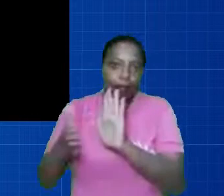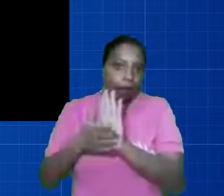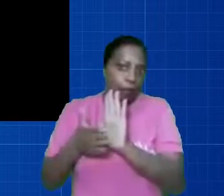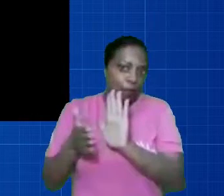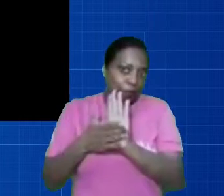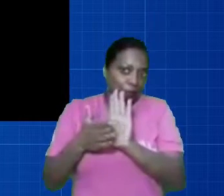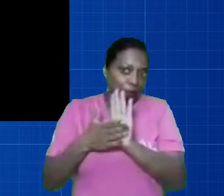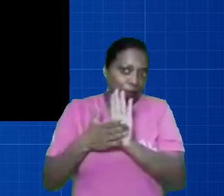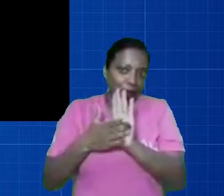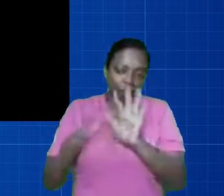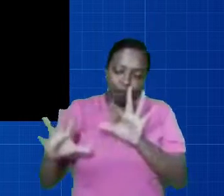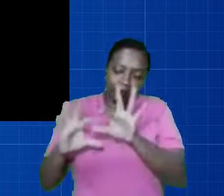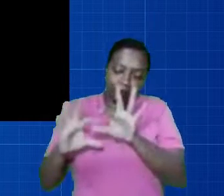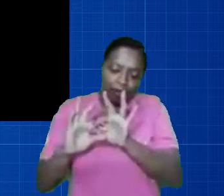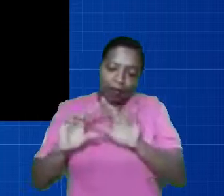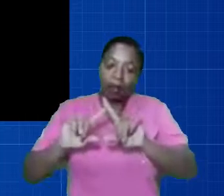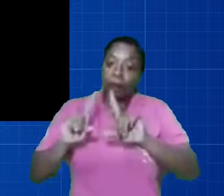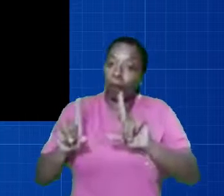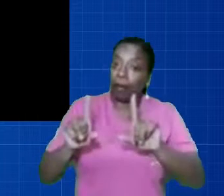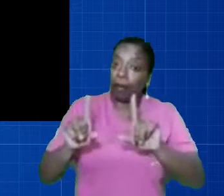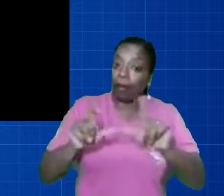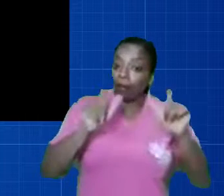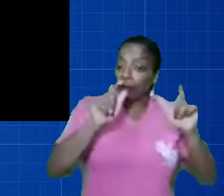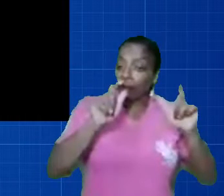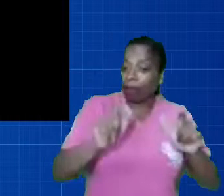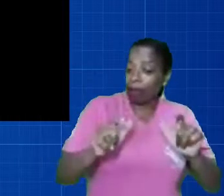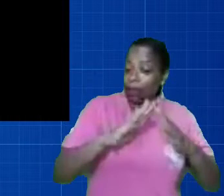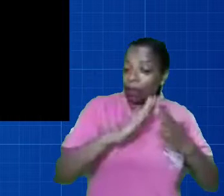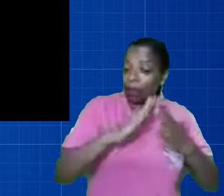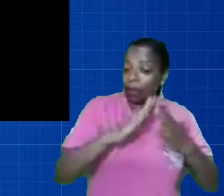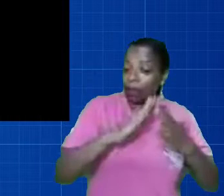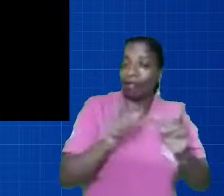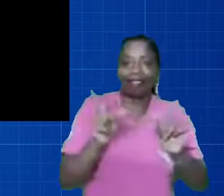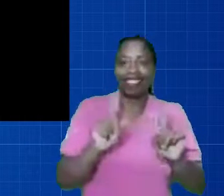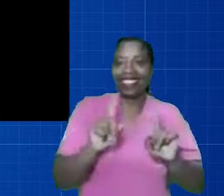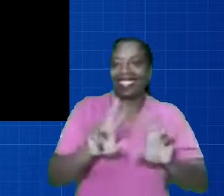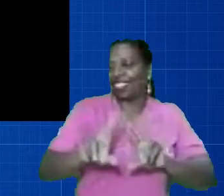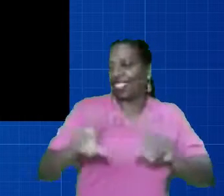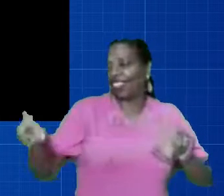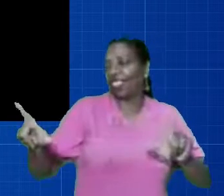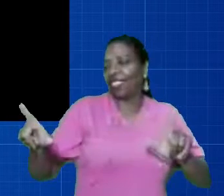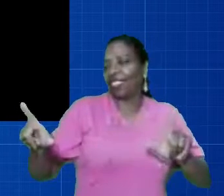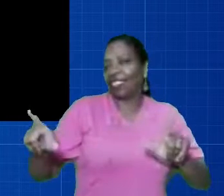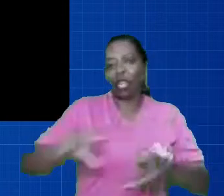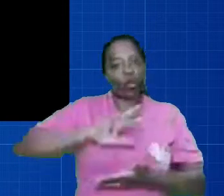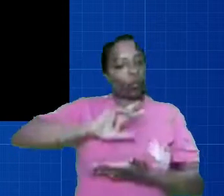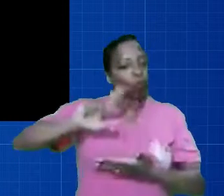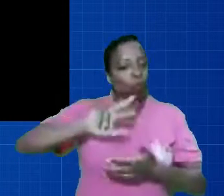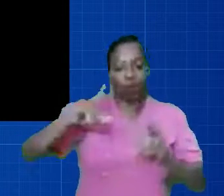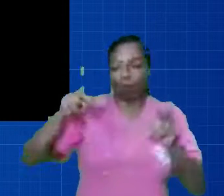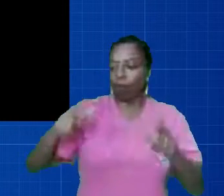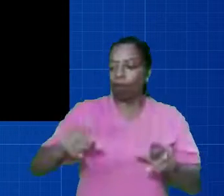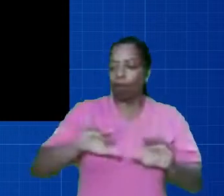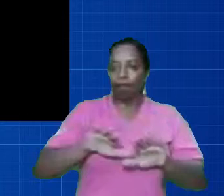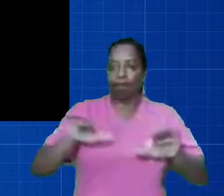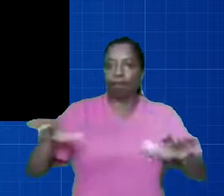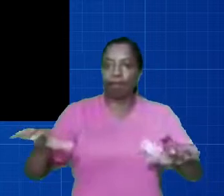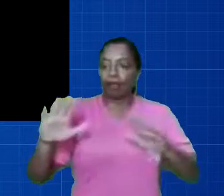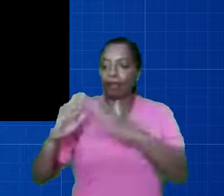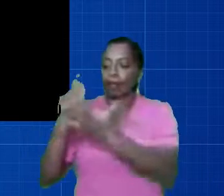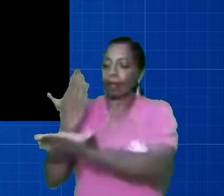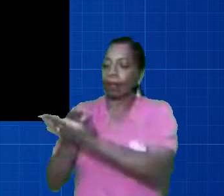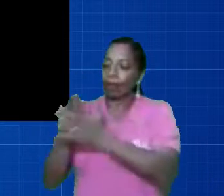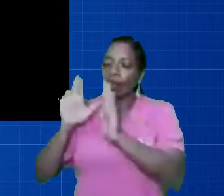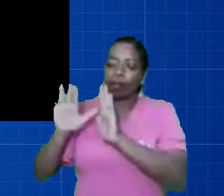um espaço escolarizado, vamos dizer assim. Ele era um espaço, né? Tinha, né? E